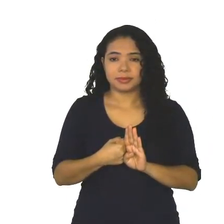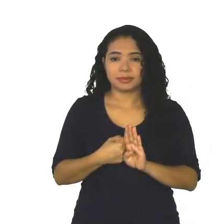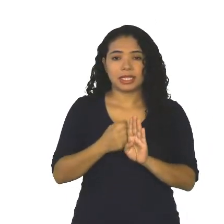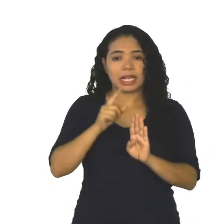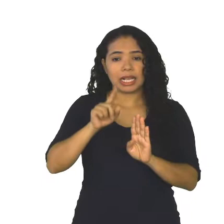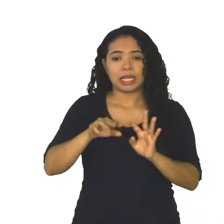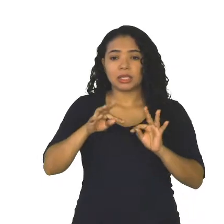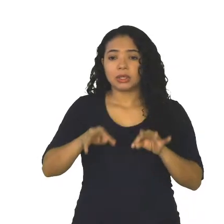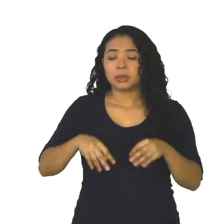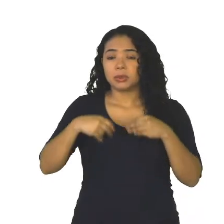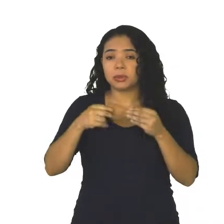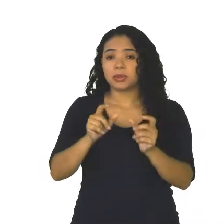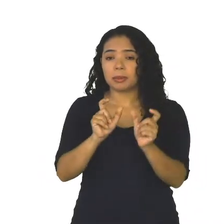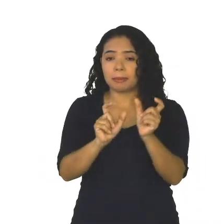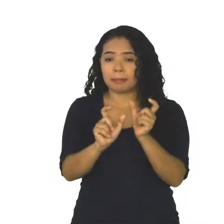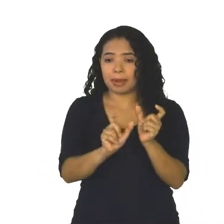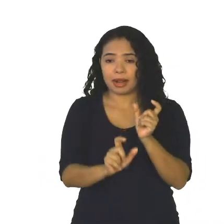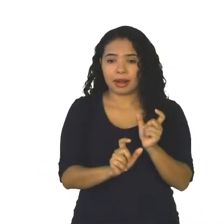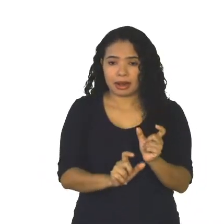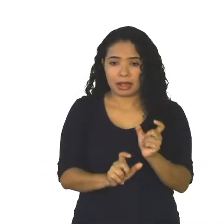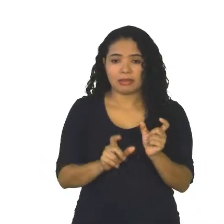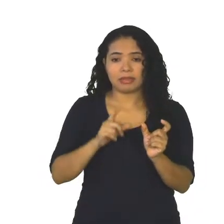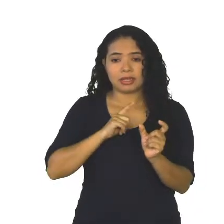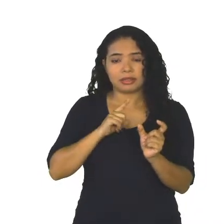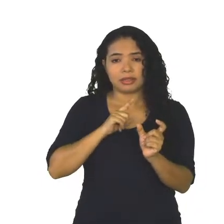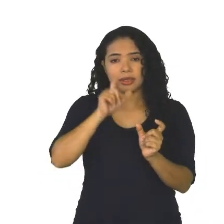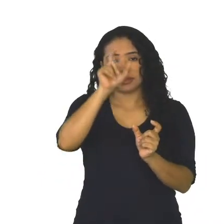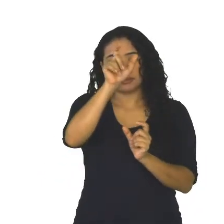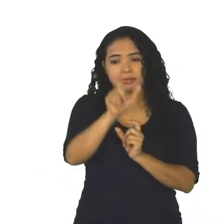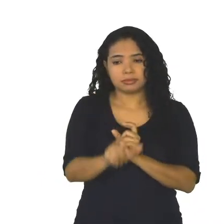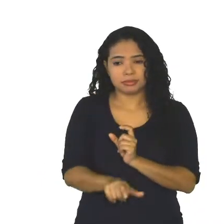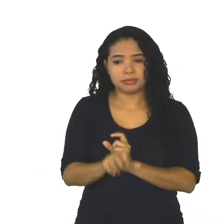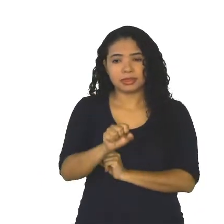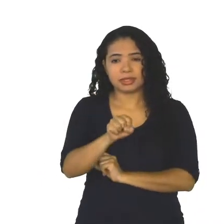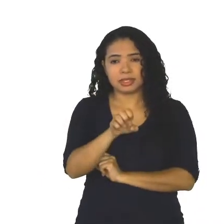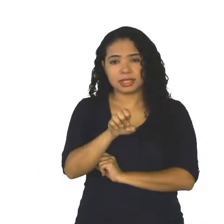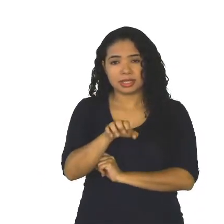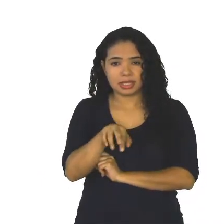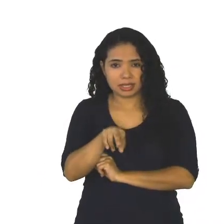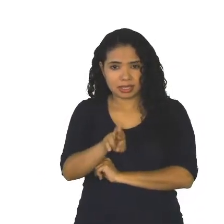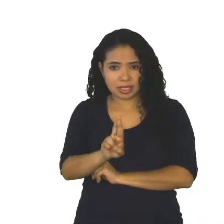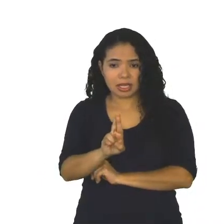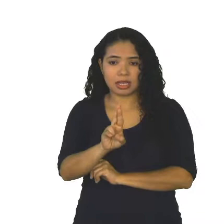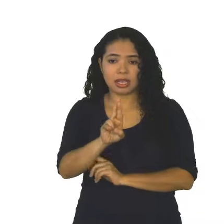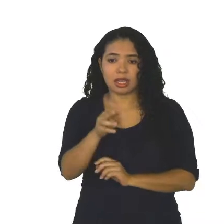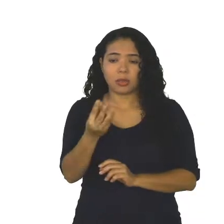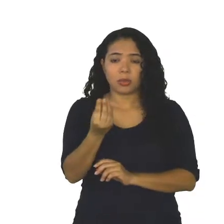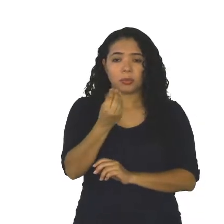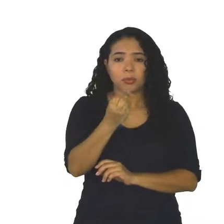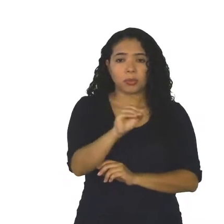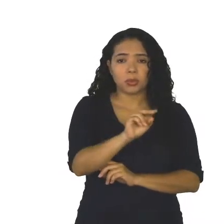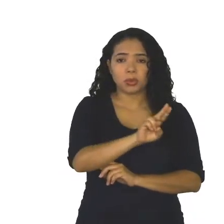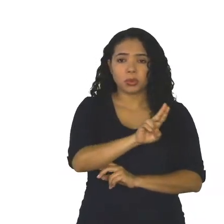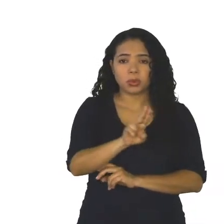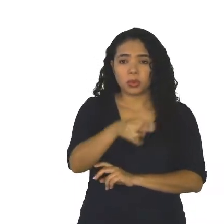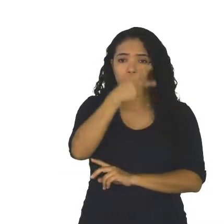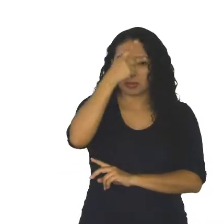toda palavra que denomina um ser. Ela é usada para nomear